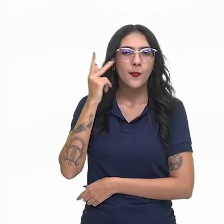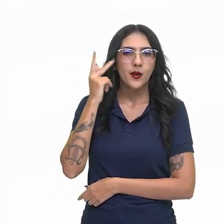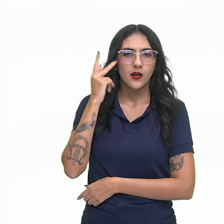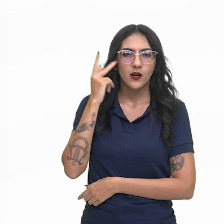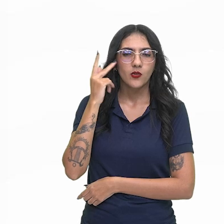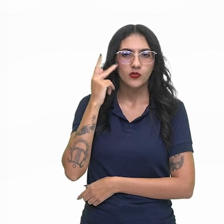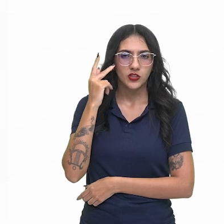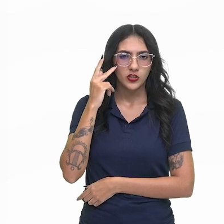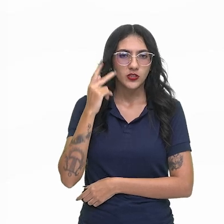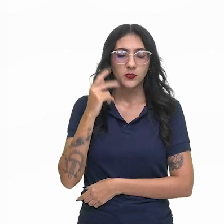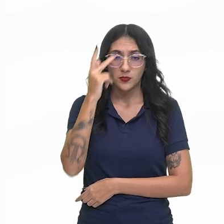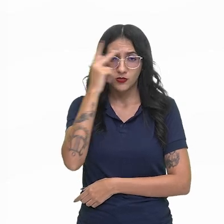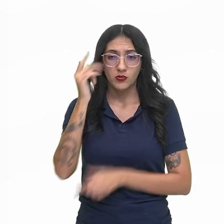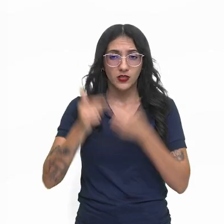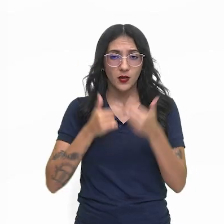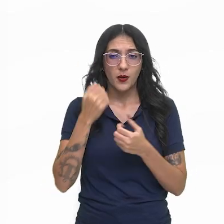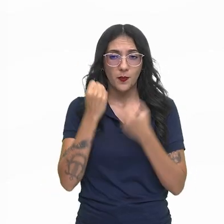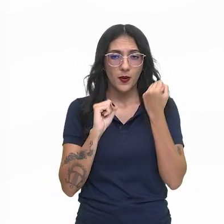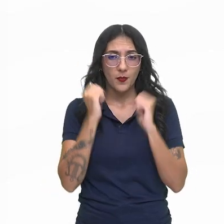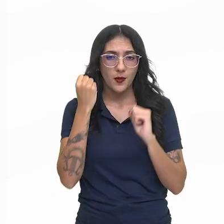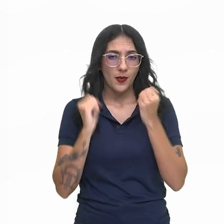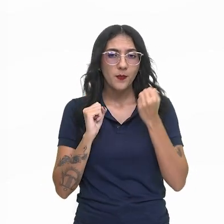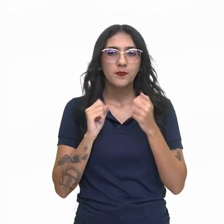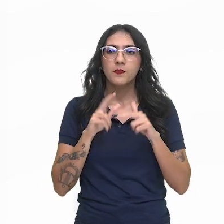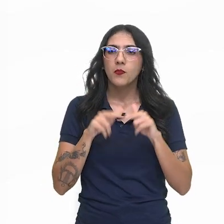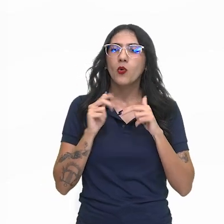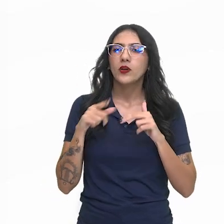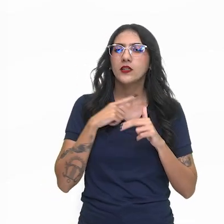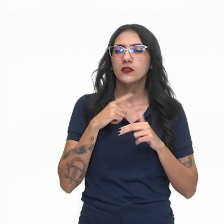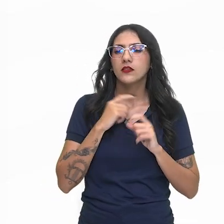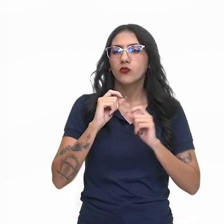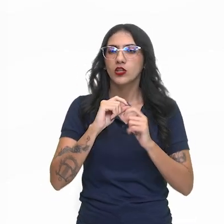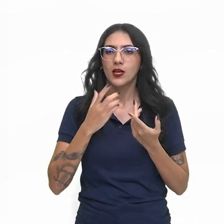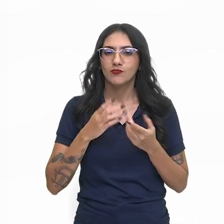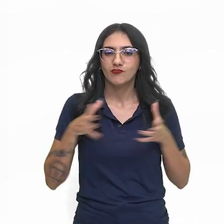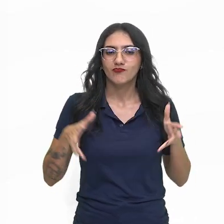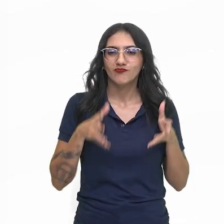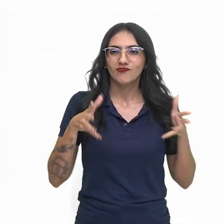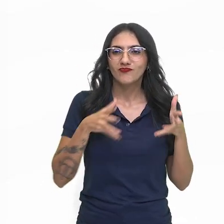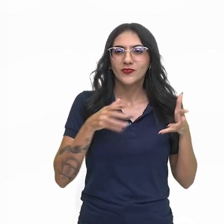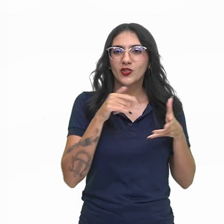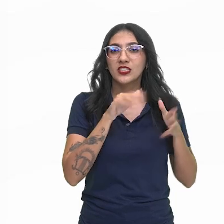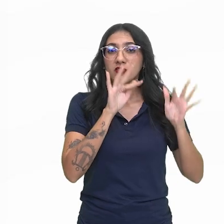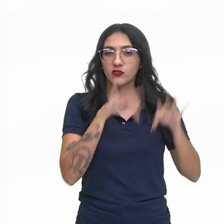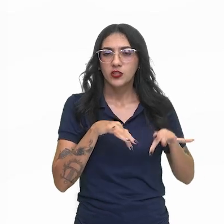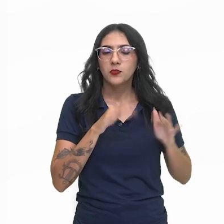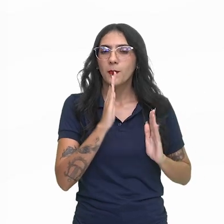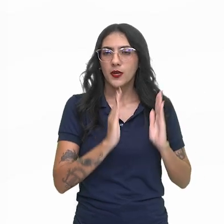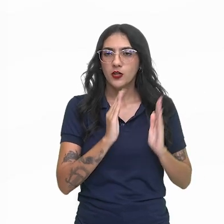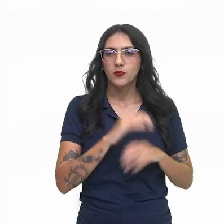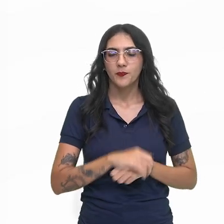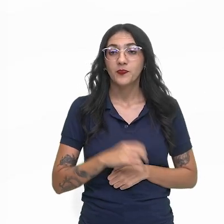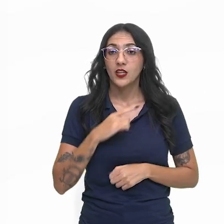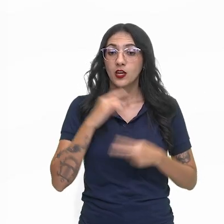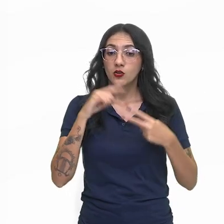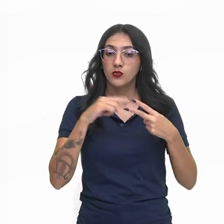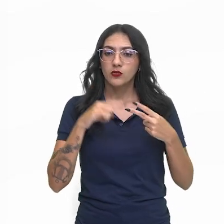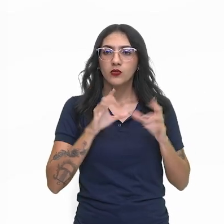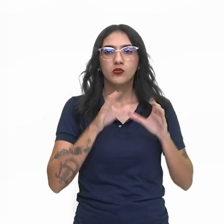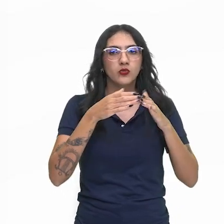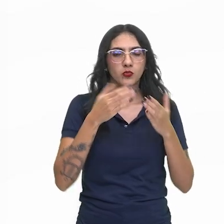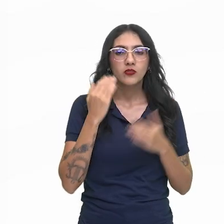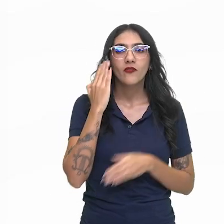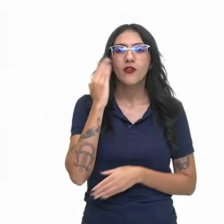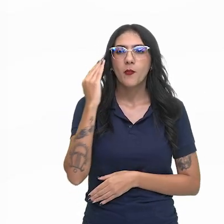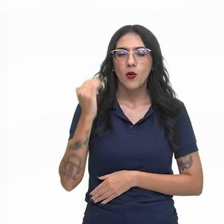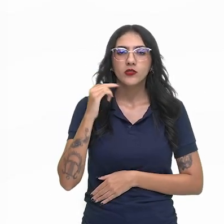também, o que contribuiu muito para o enfraquecimento do regime. Teremos dois grupos de resistência muito